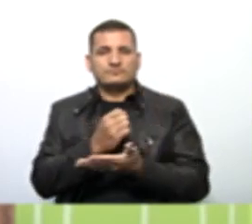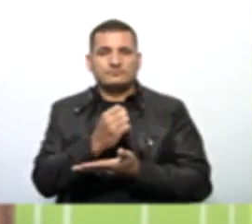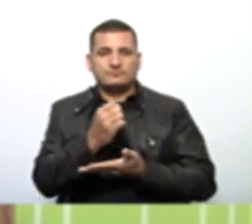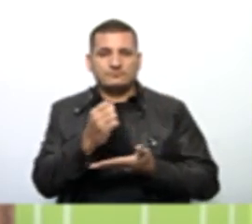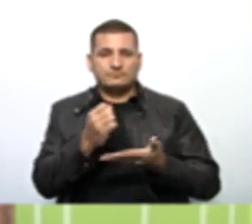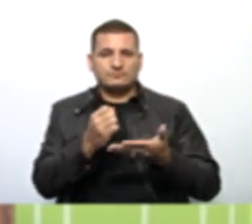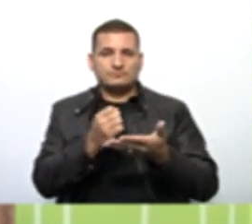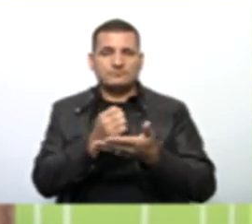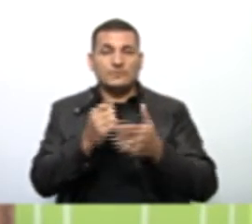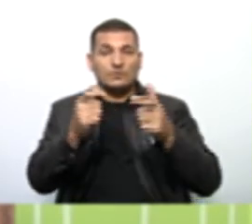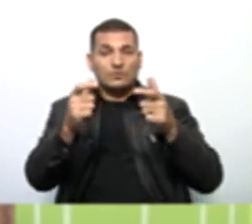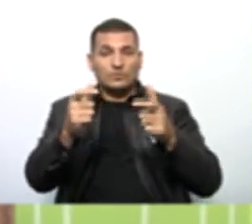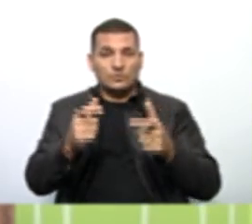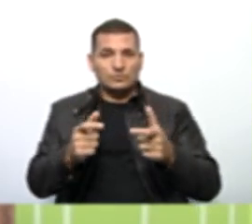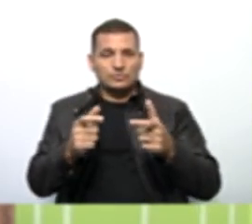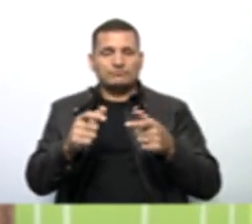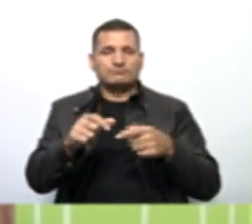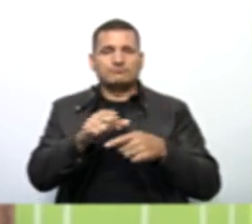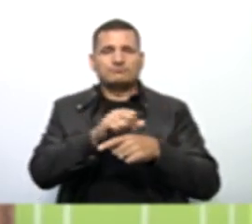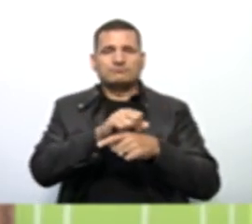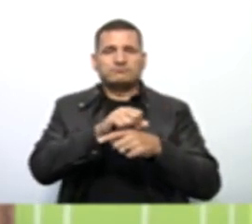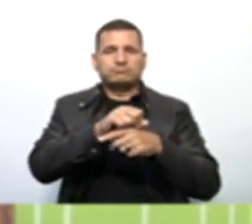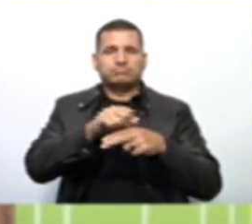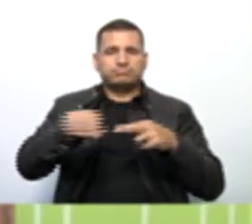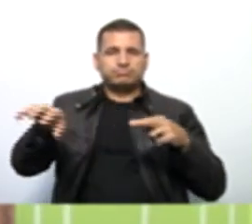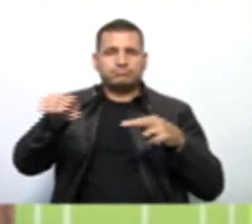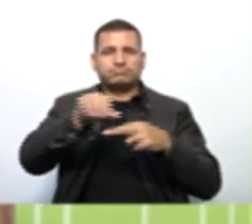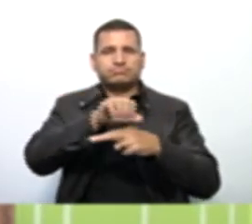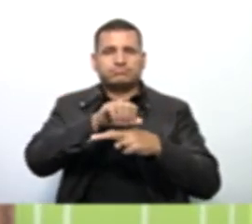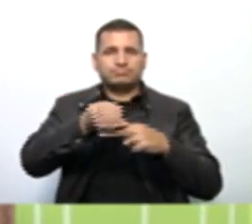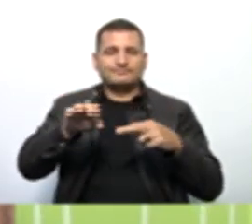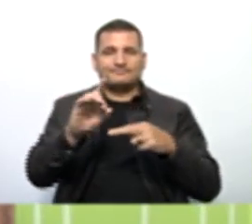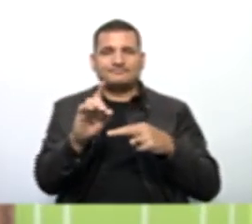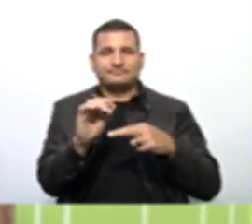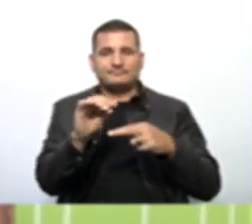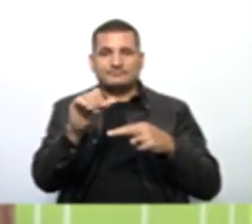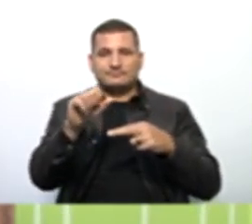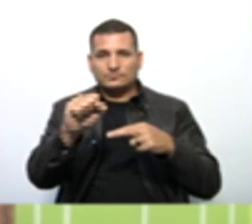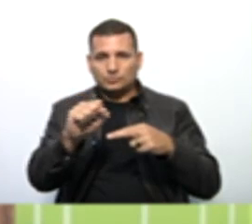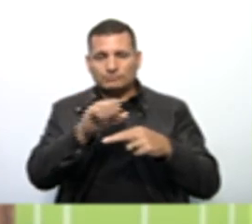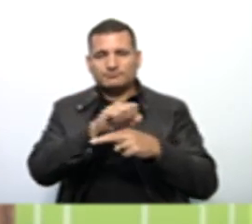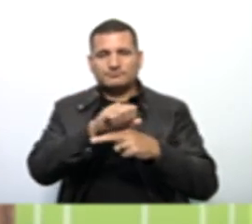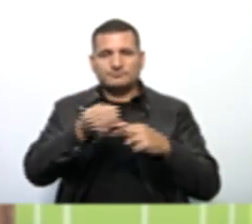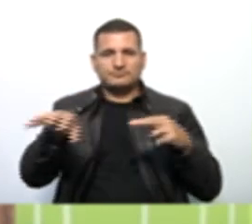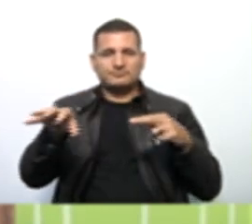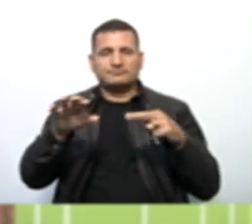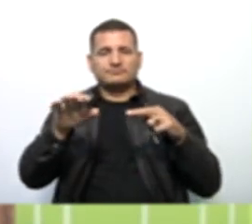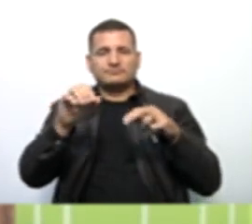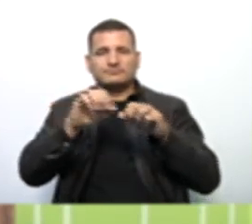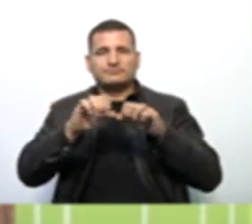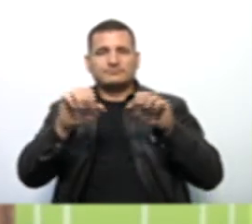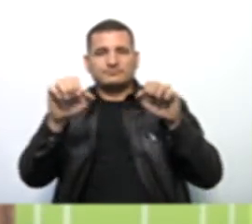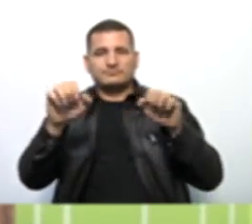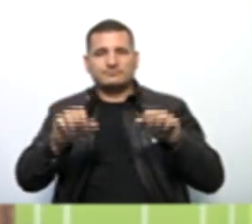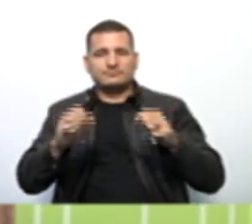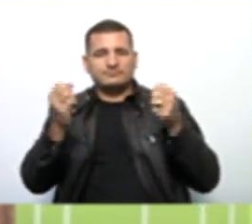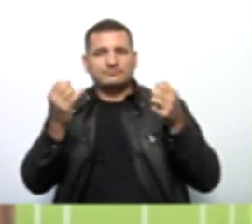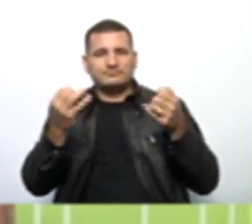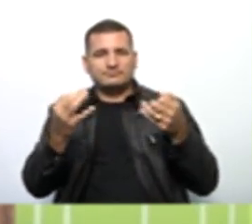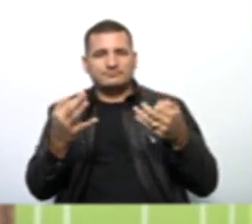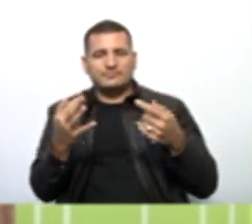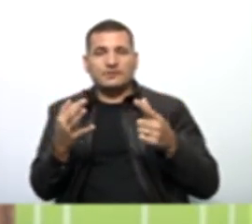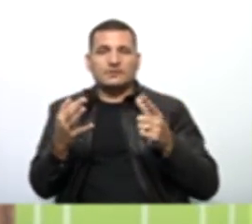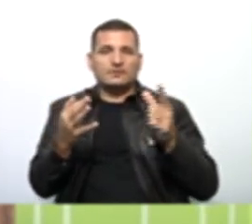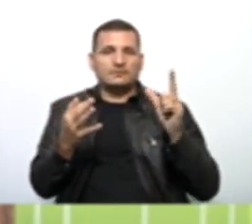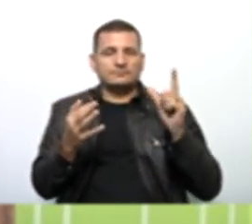passam os dados como isso funciona nós já vimos nas aulas anteriores né a infra-estrutura na verdade fica onde é quem é